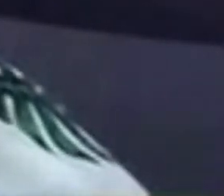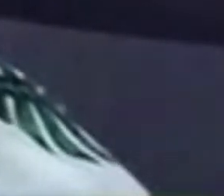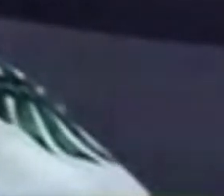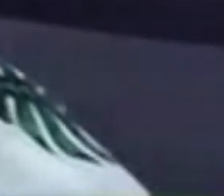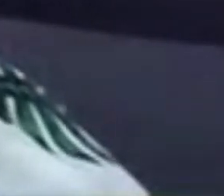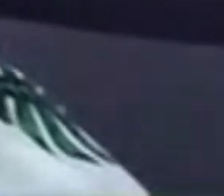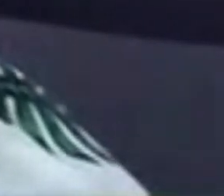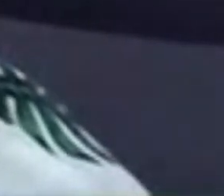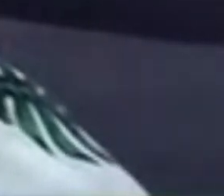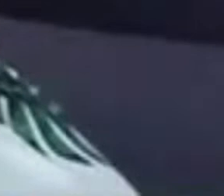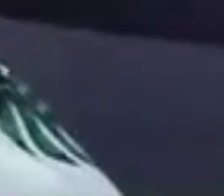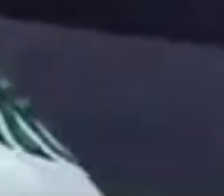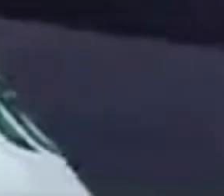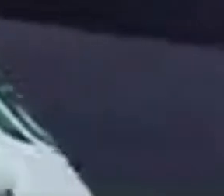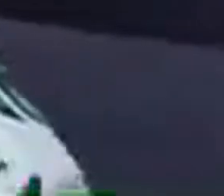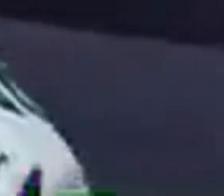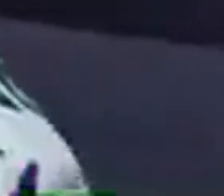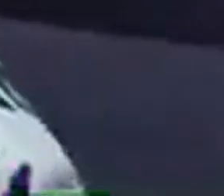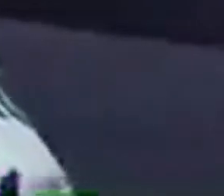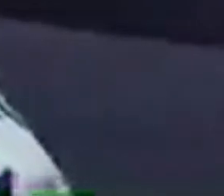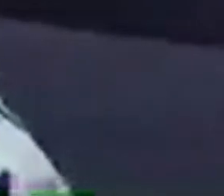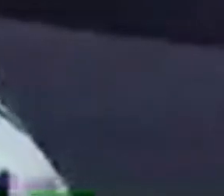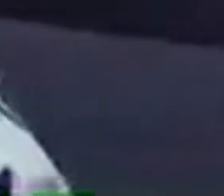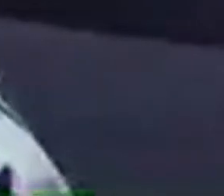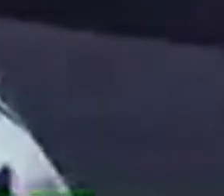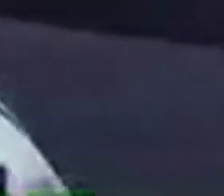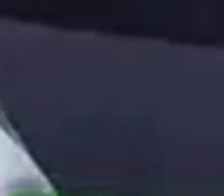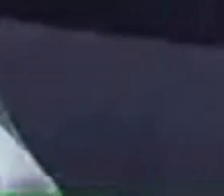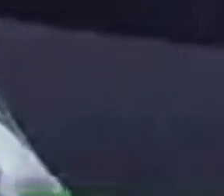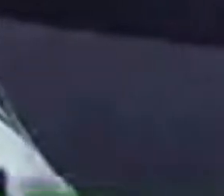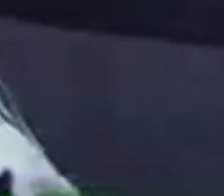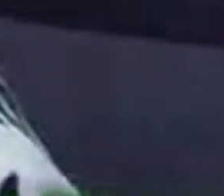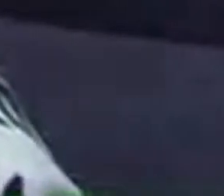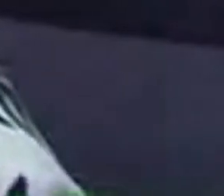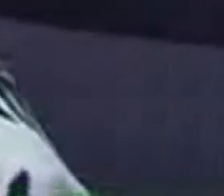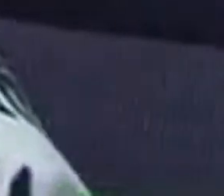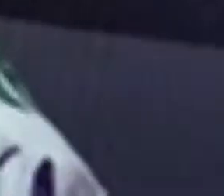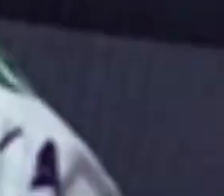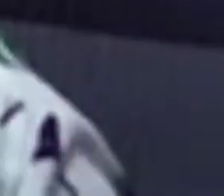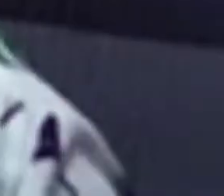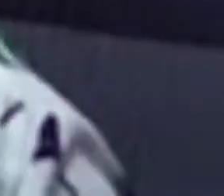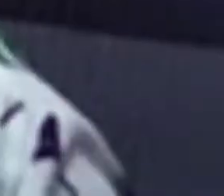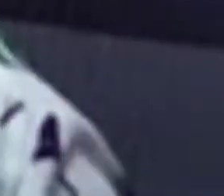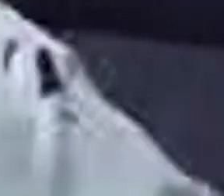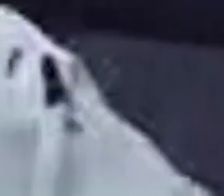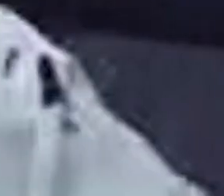Ver se a gente resolve na próxima, né? Na próxima, ver se a gente julga. Né? Já faz dias que isso aí...